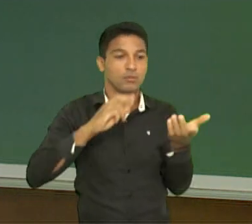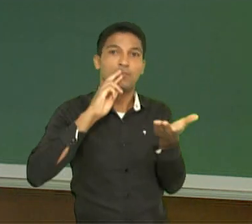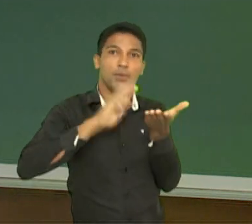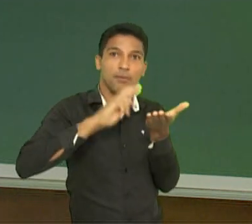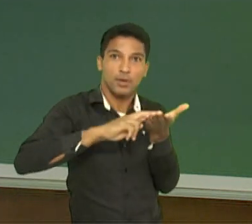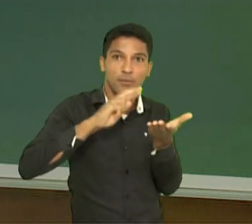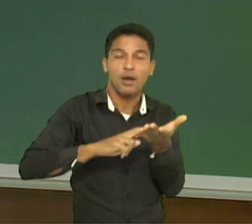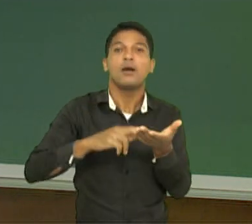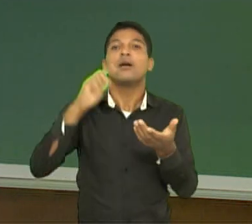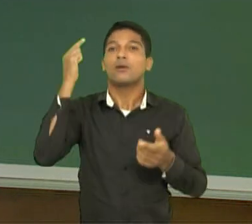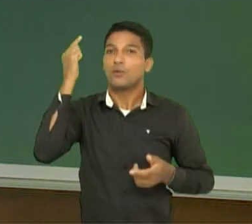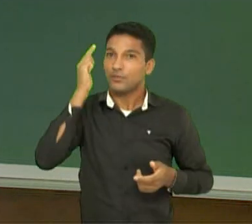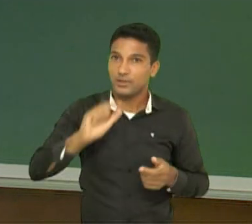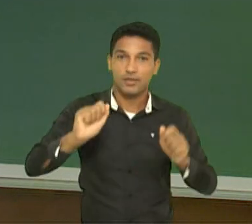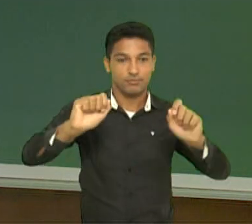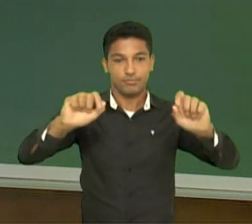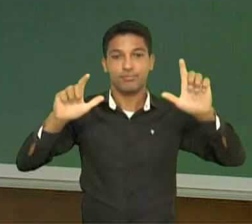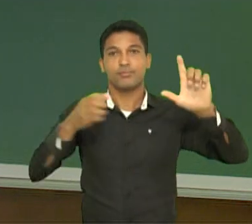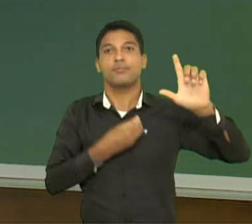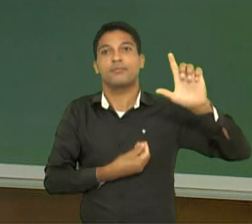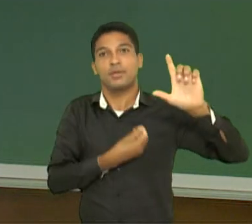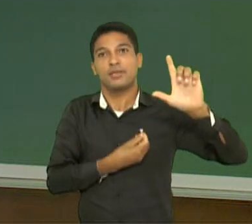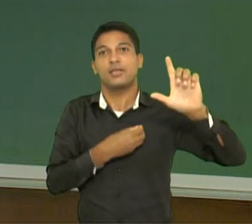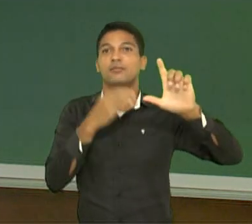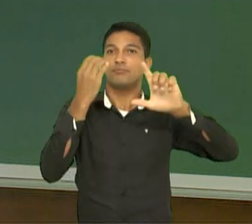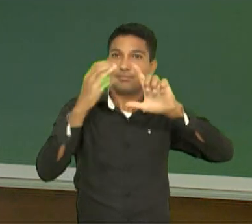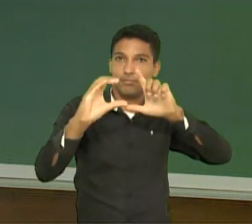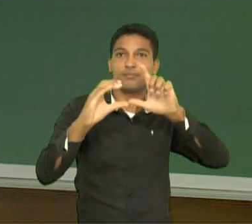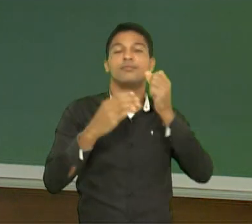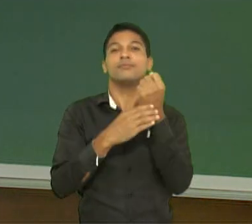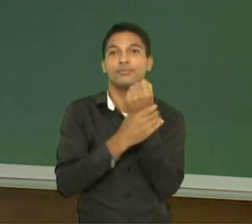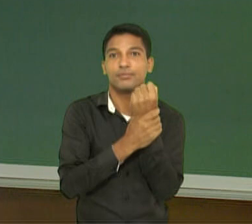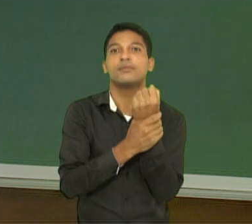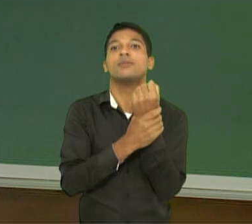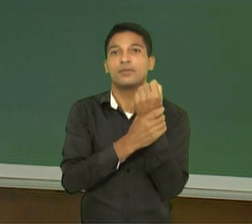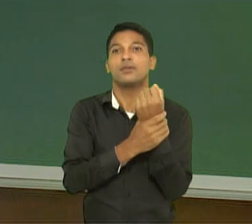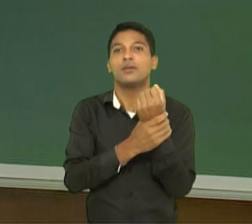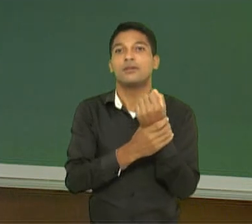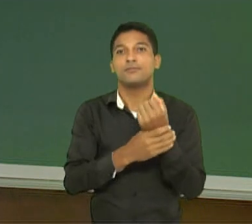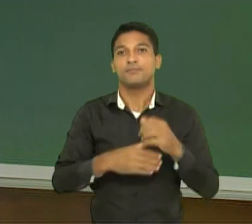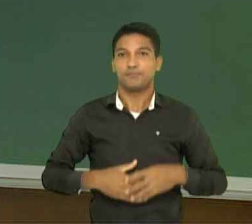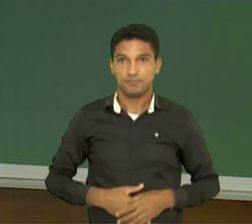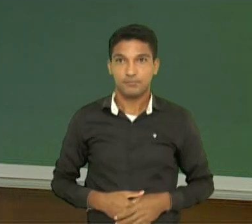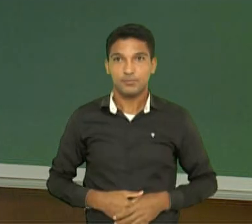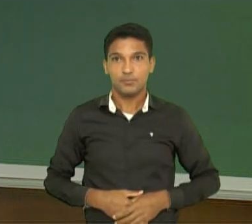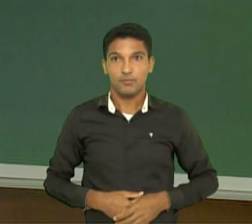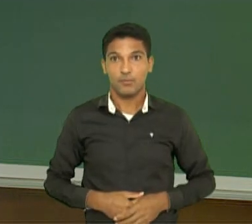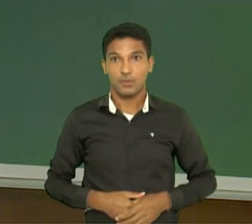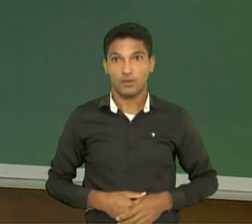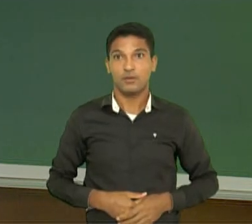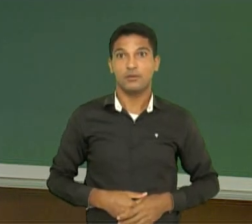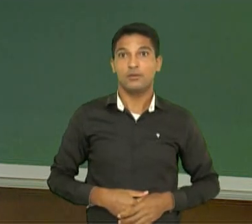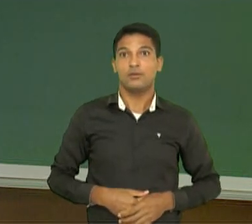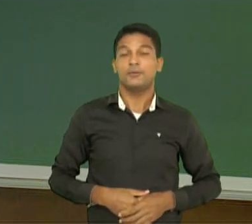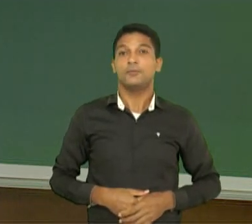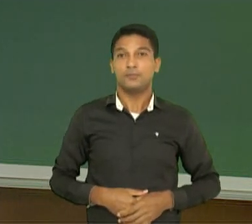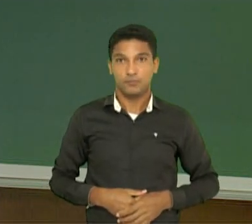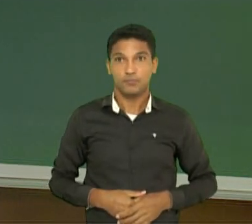sua avaliação lá no Classroom. Lembre-se de fazer o exercício e garante, deixa tudo certo a sua presença, a sua